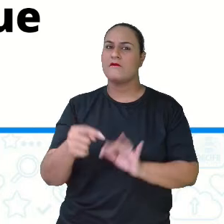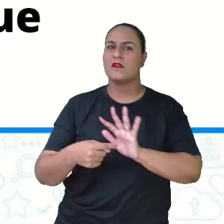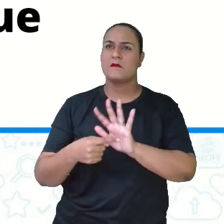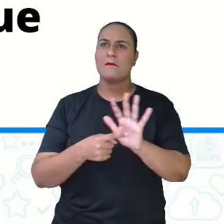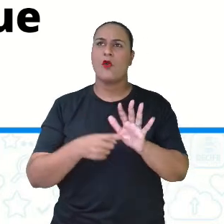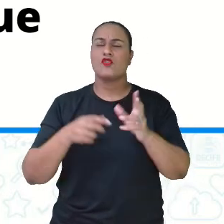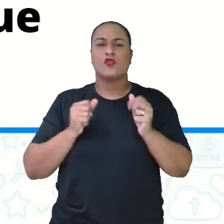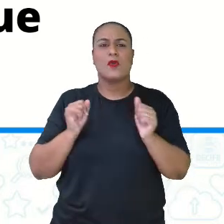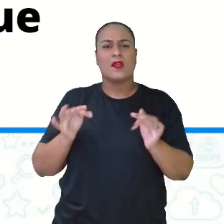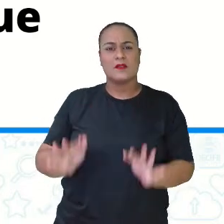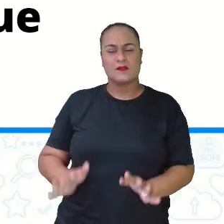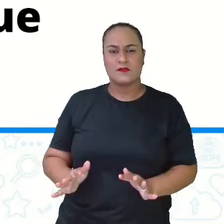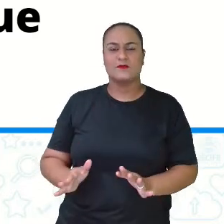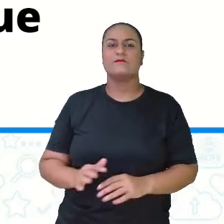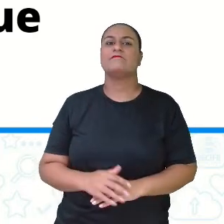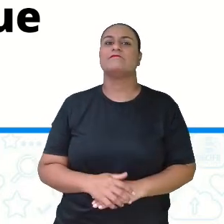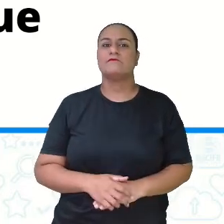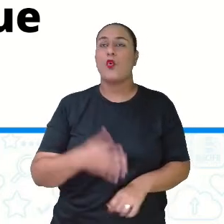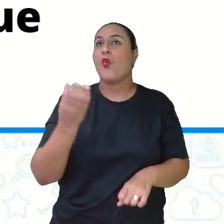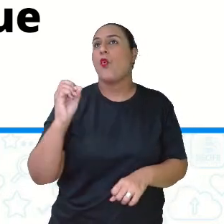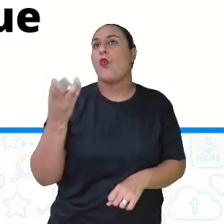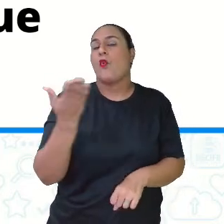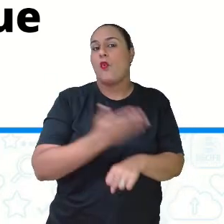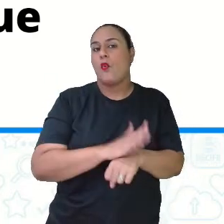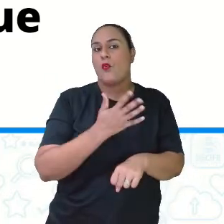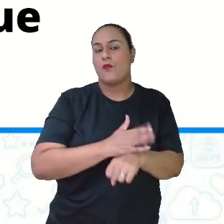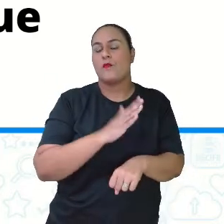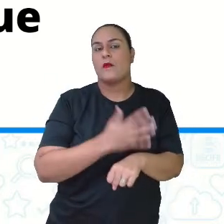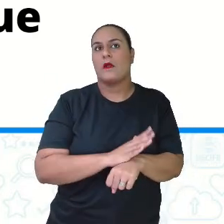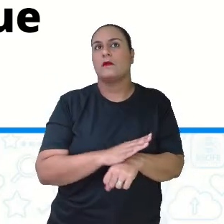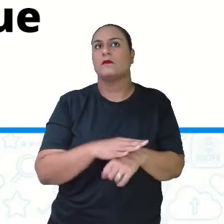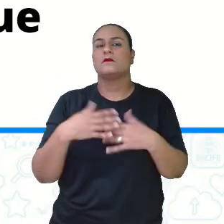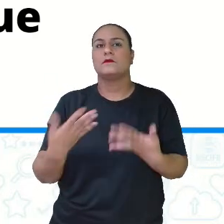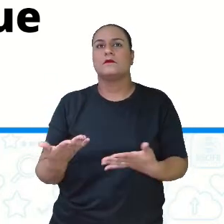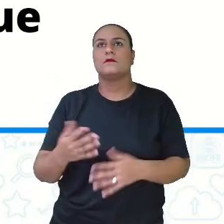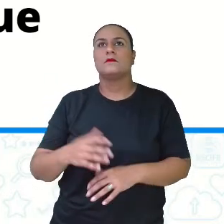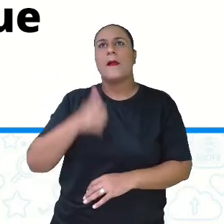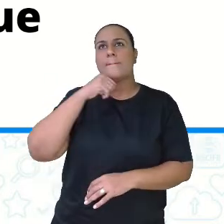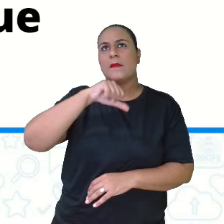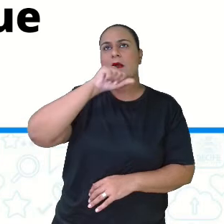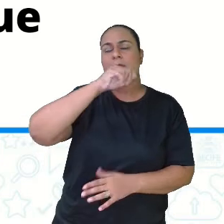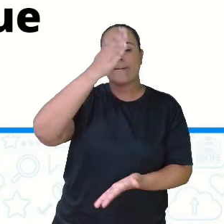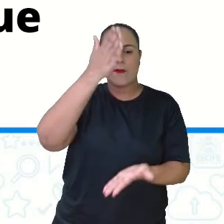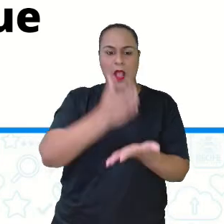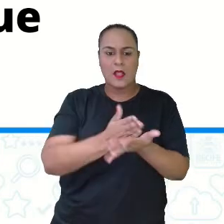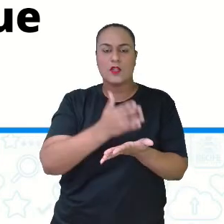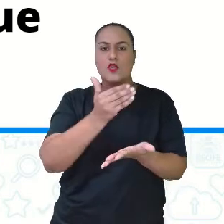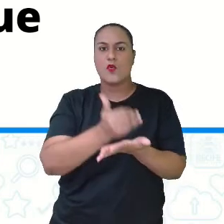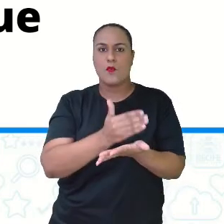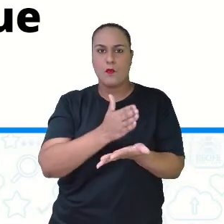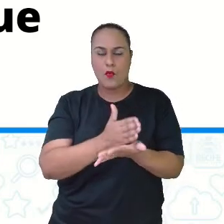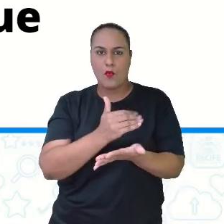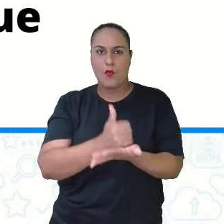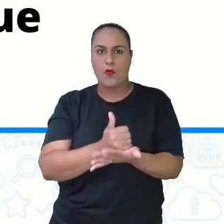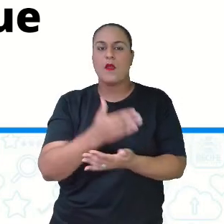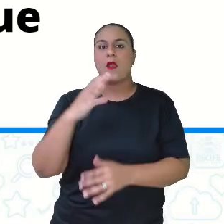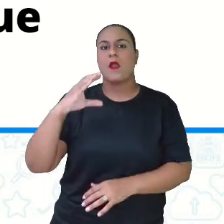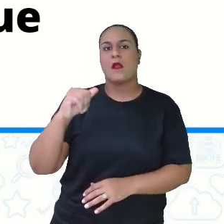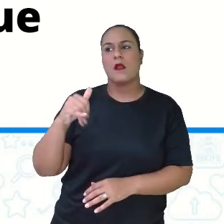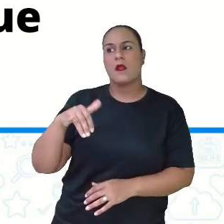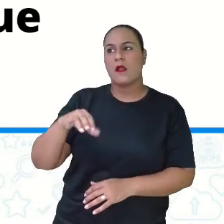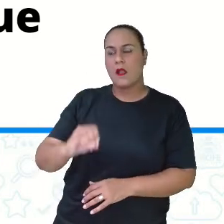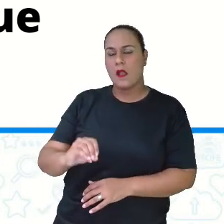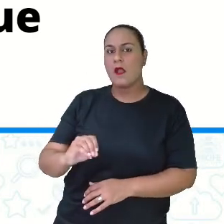indica uma ação. A mãe partiu o bolo. Caio dividiu o